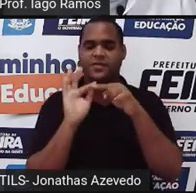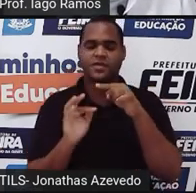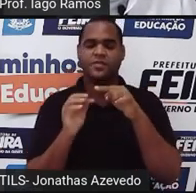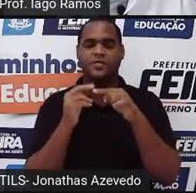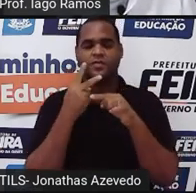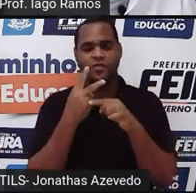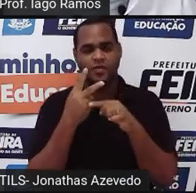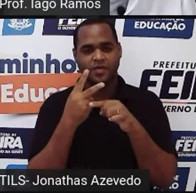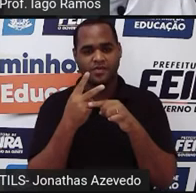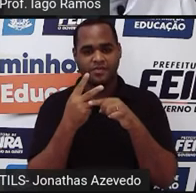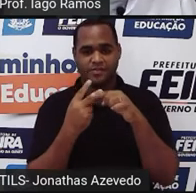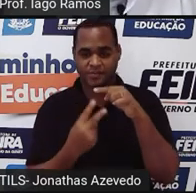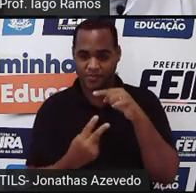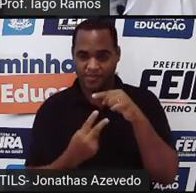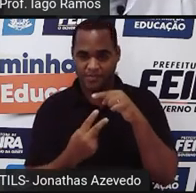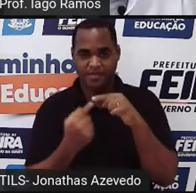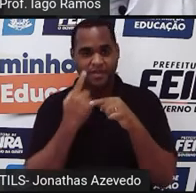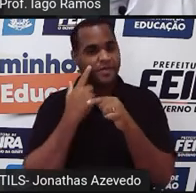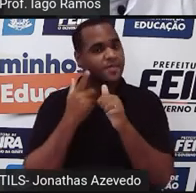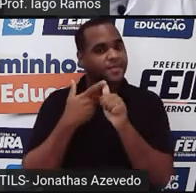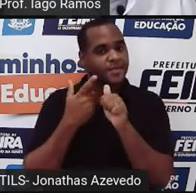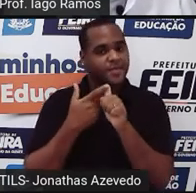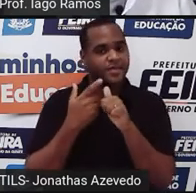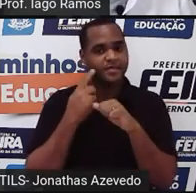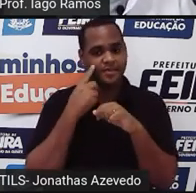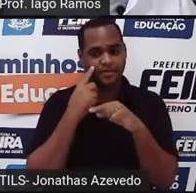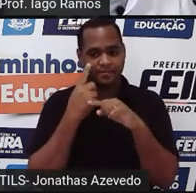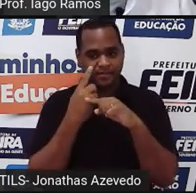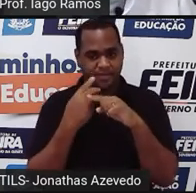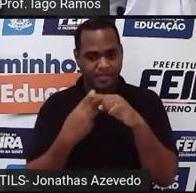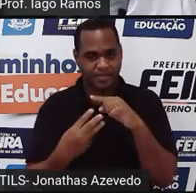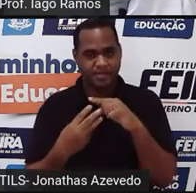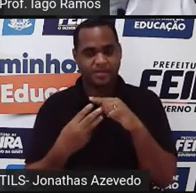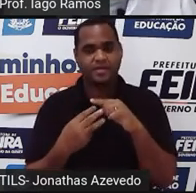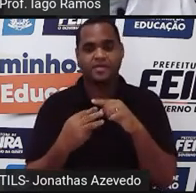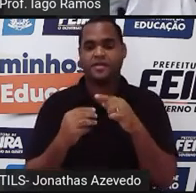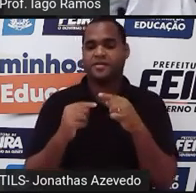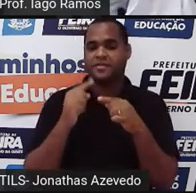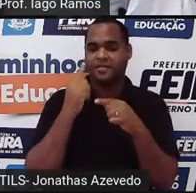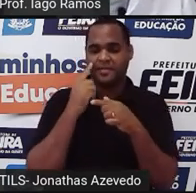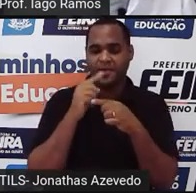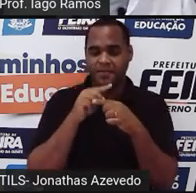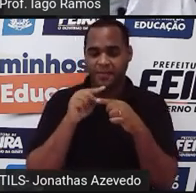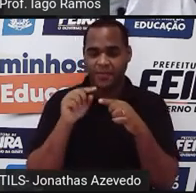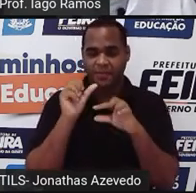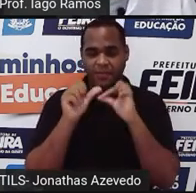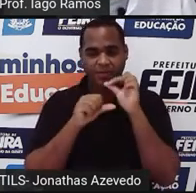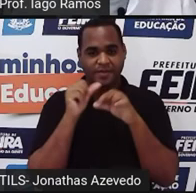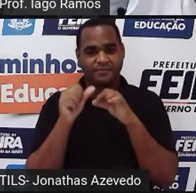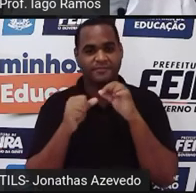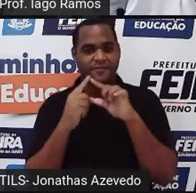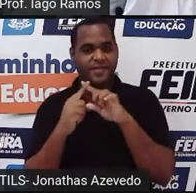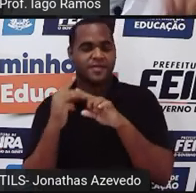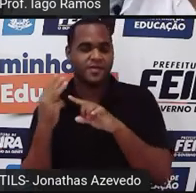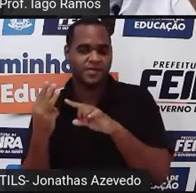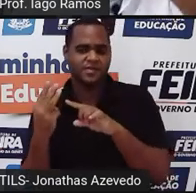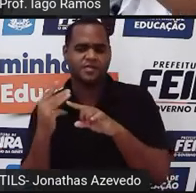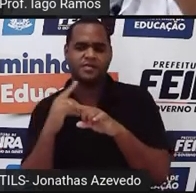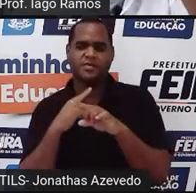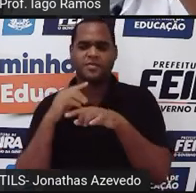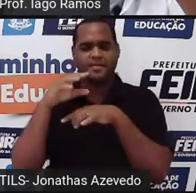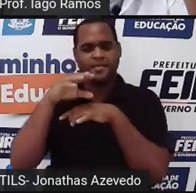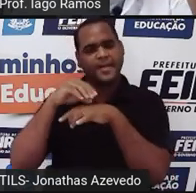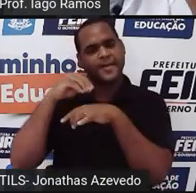por dois eu vou fazer a fração meio vezes 2 tá porque meio vezes 2 e se eu pegar o dois ali de fora